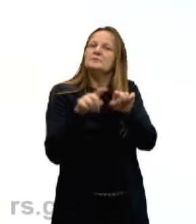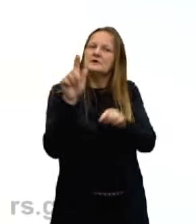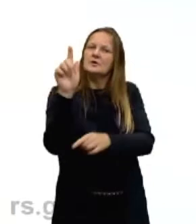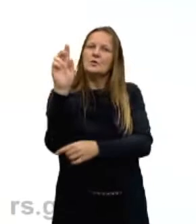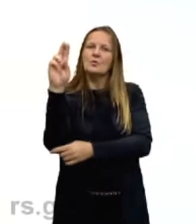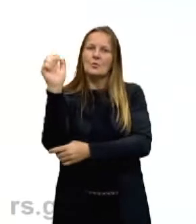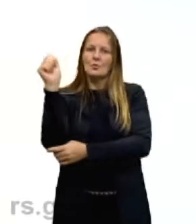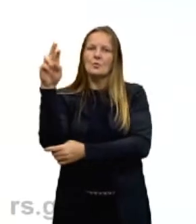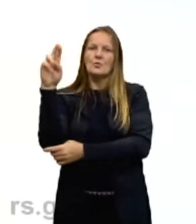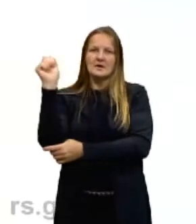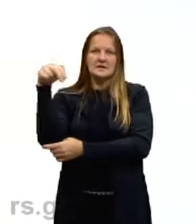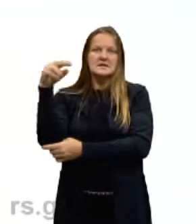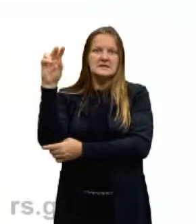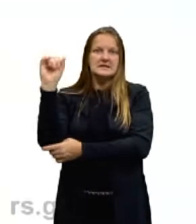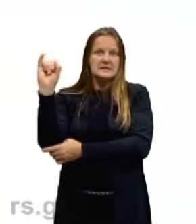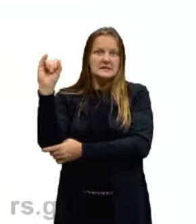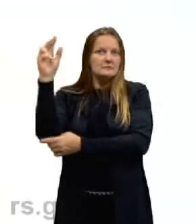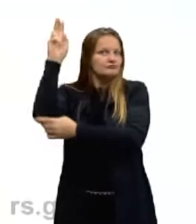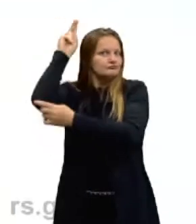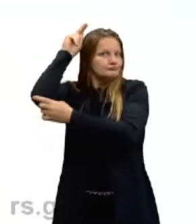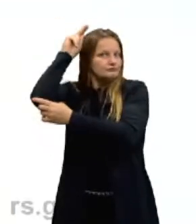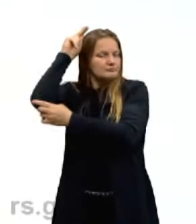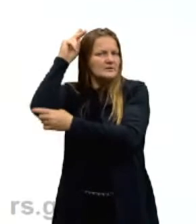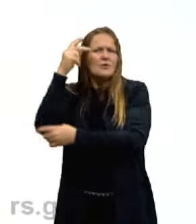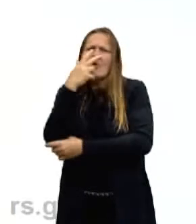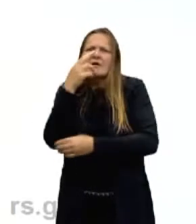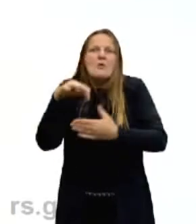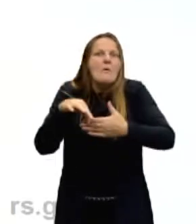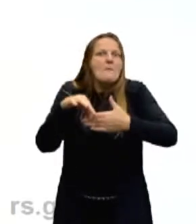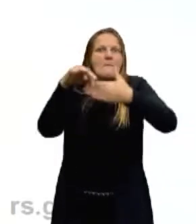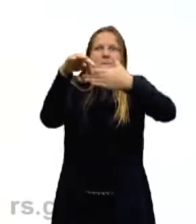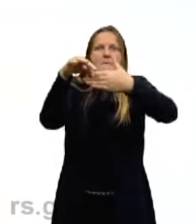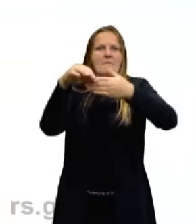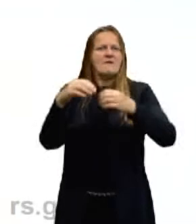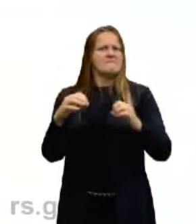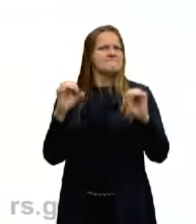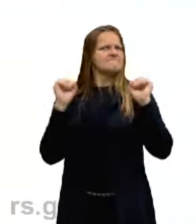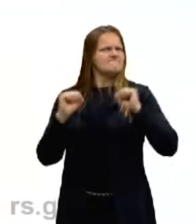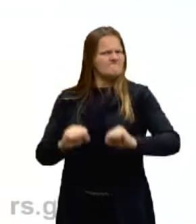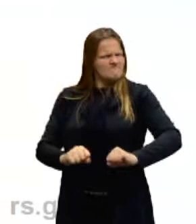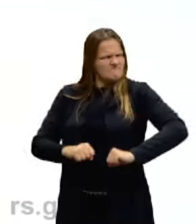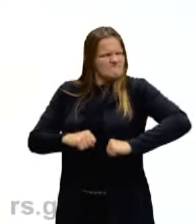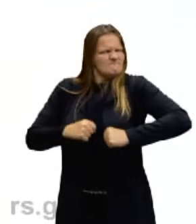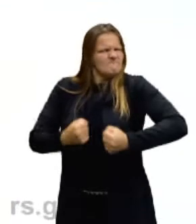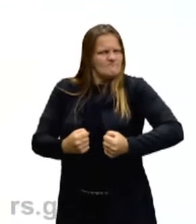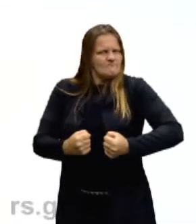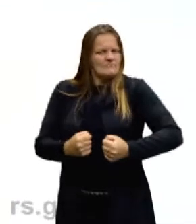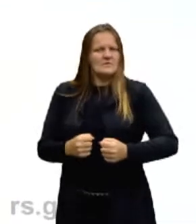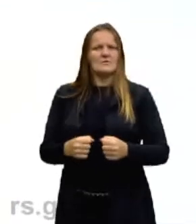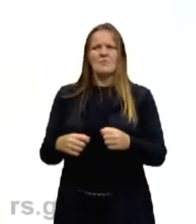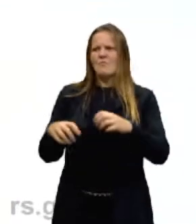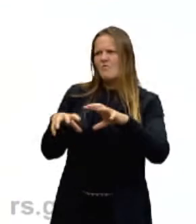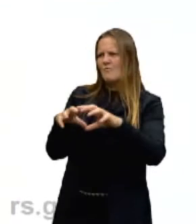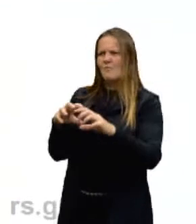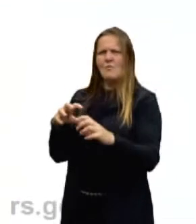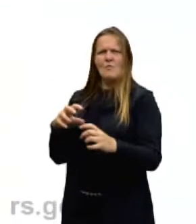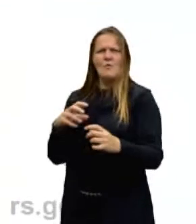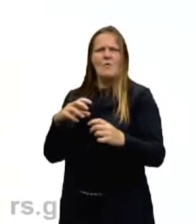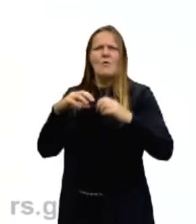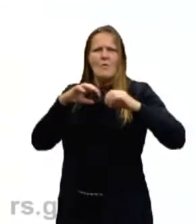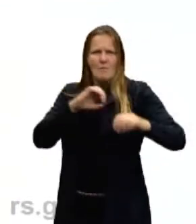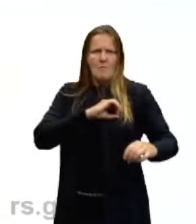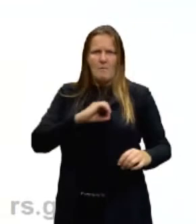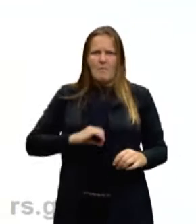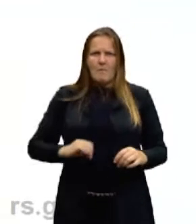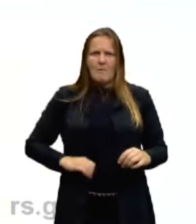O índio é quase um herói grego né ele briga com onças para salvar apenas a bolsa da